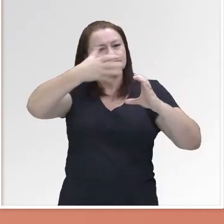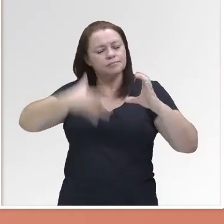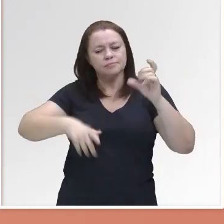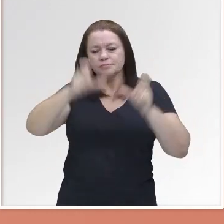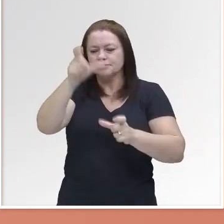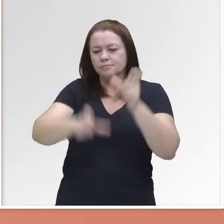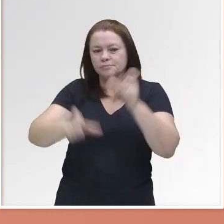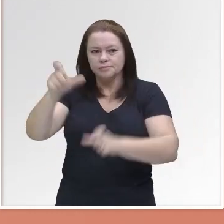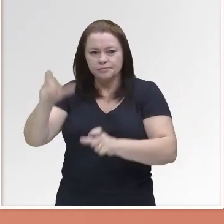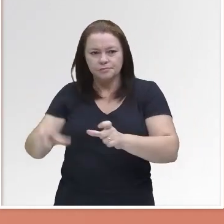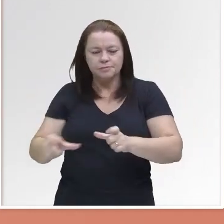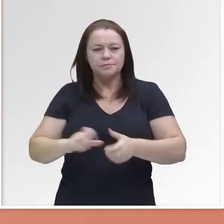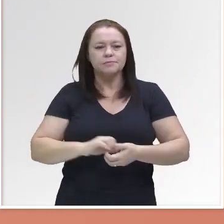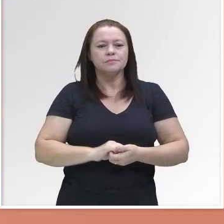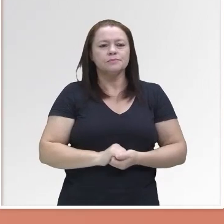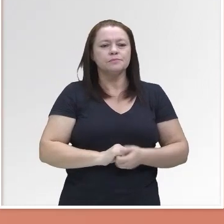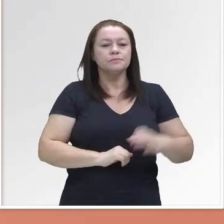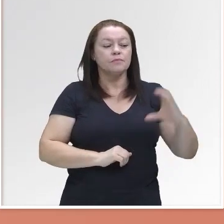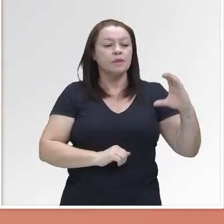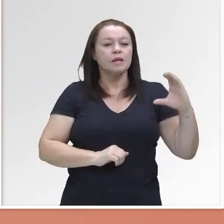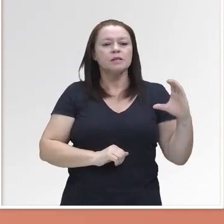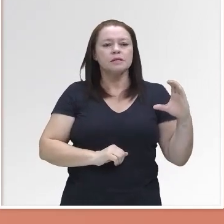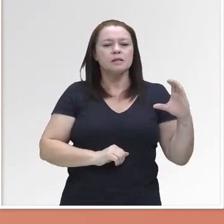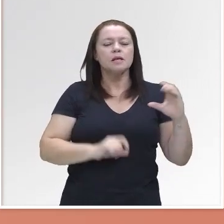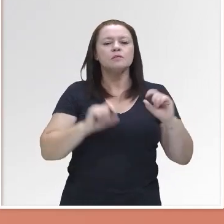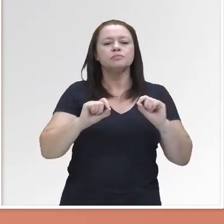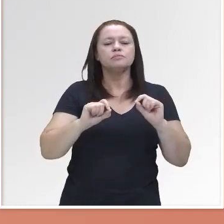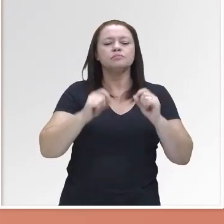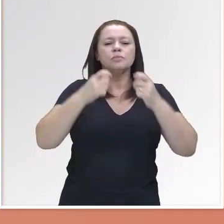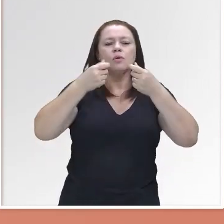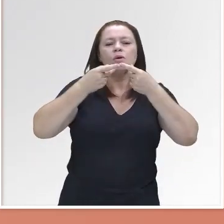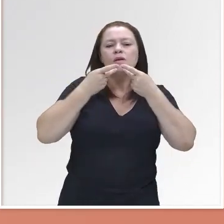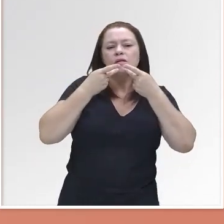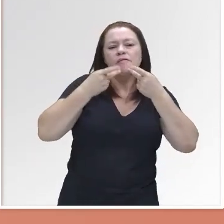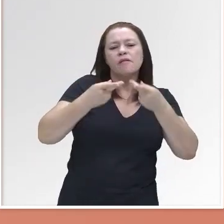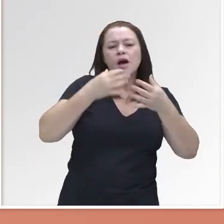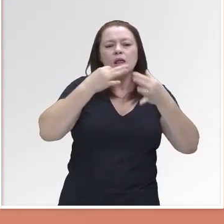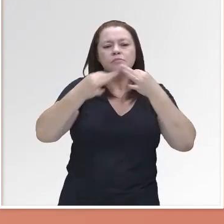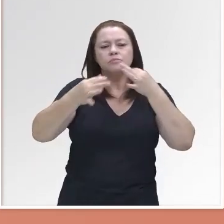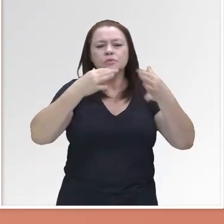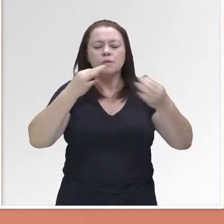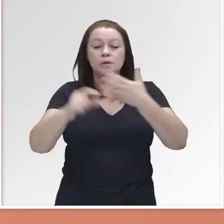pessoas. Ou letra C, o que fala da opinião do autor.